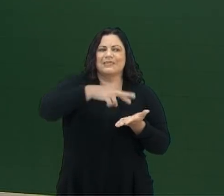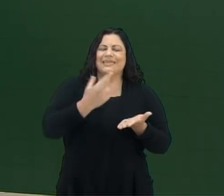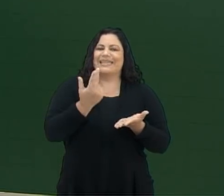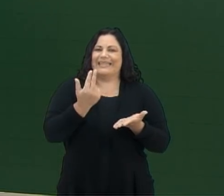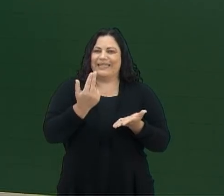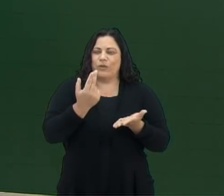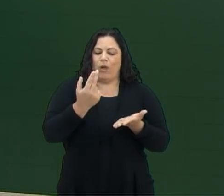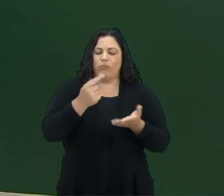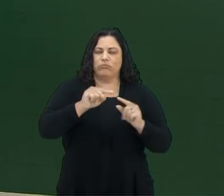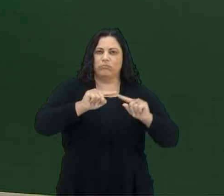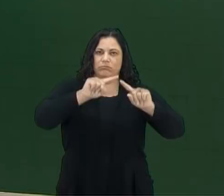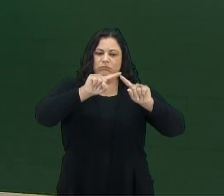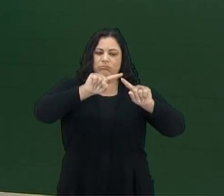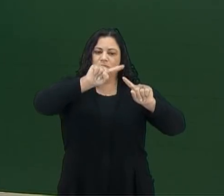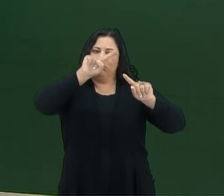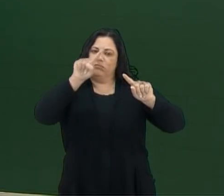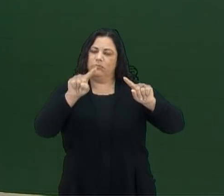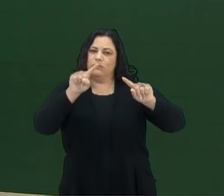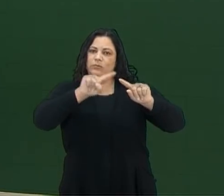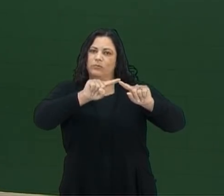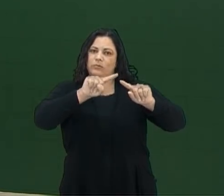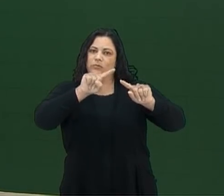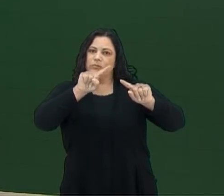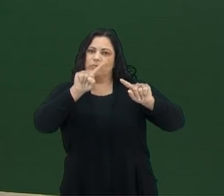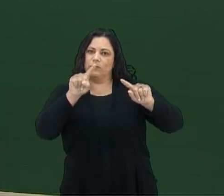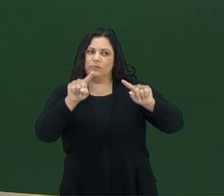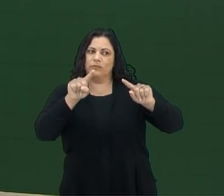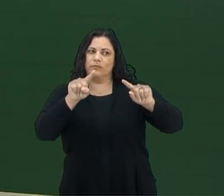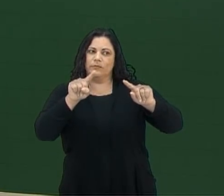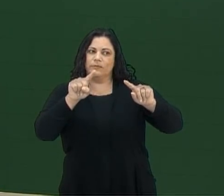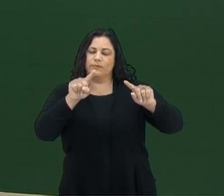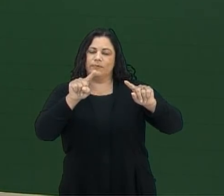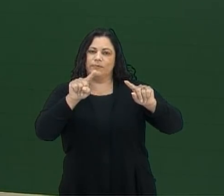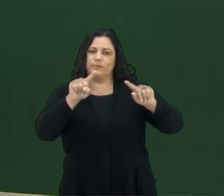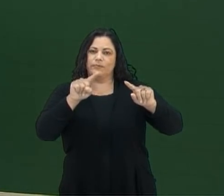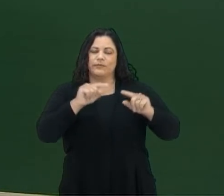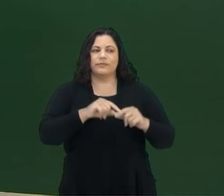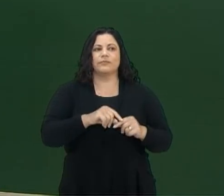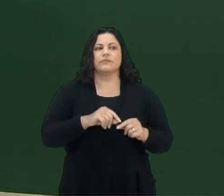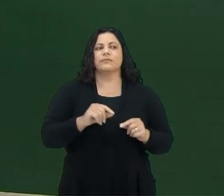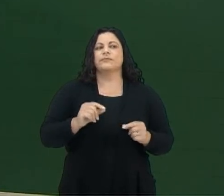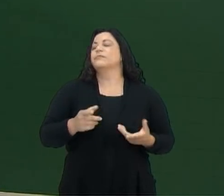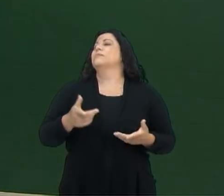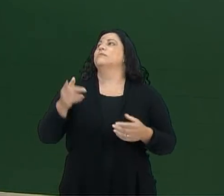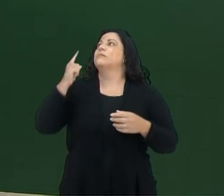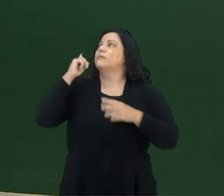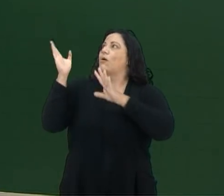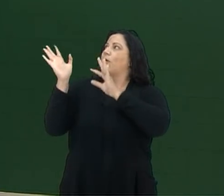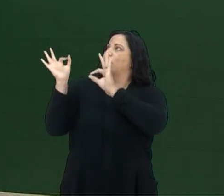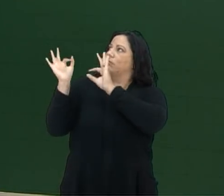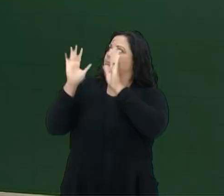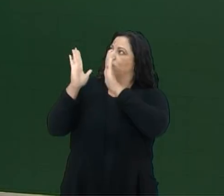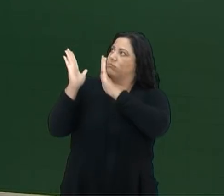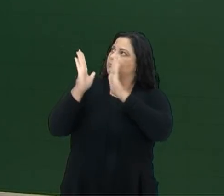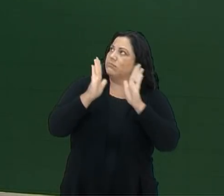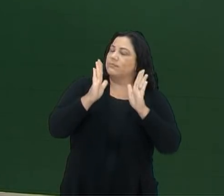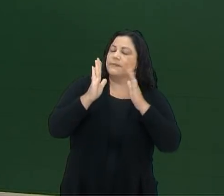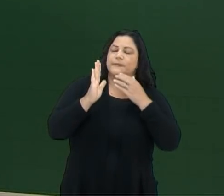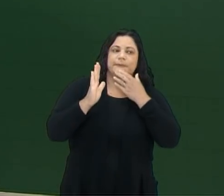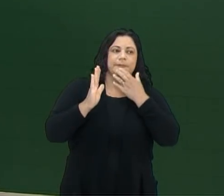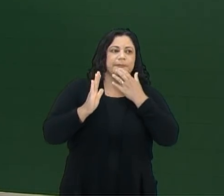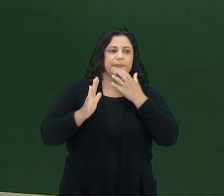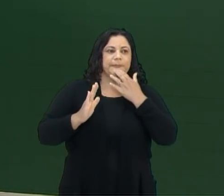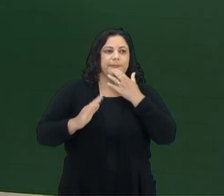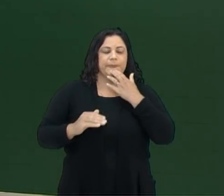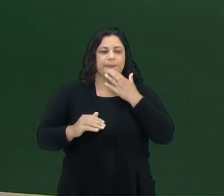fazer um arco lá em cima, assim, um pedacinho de um arco. Ponta seca no ponto B e